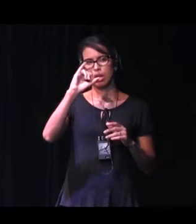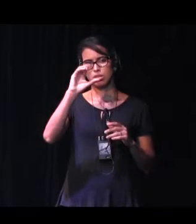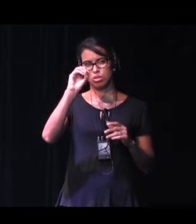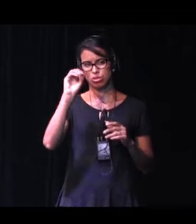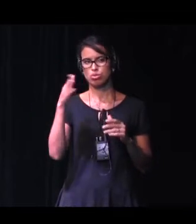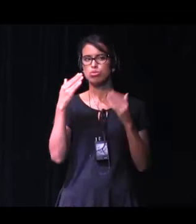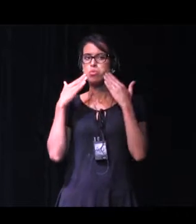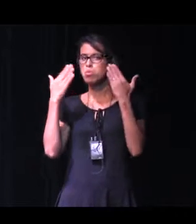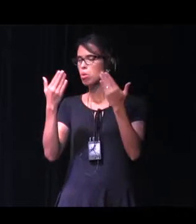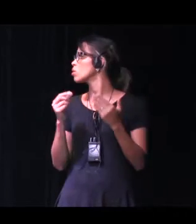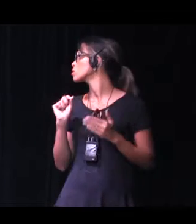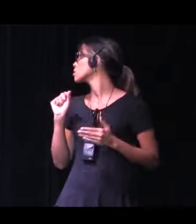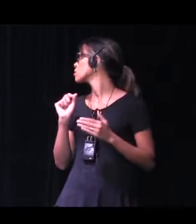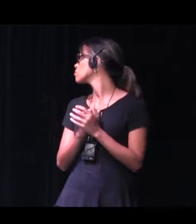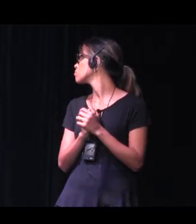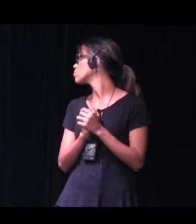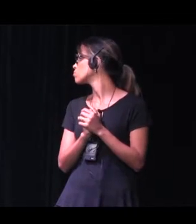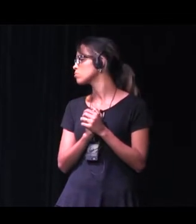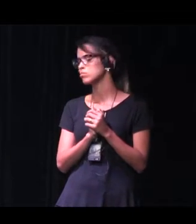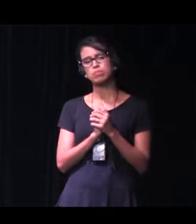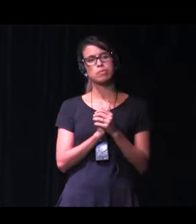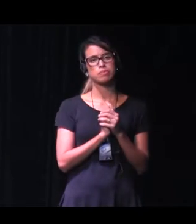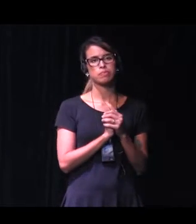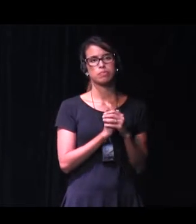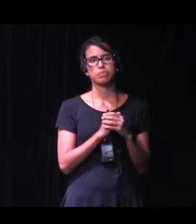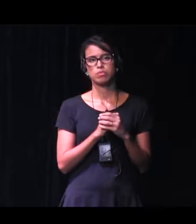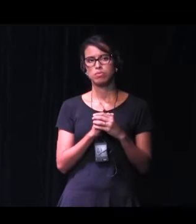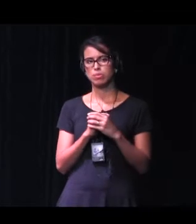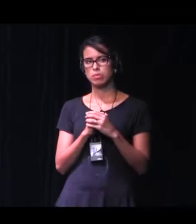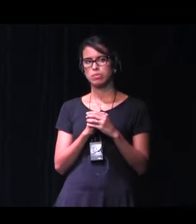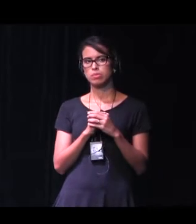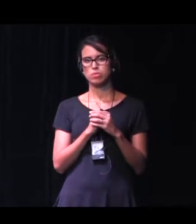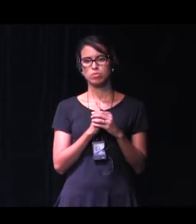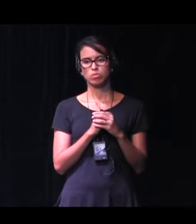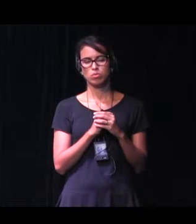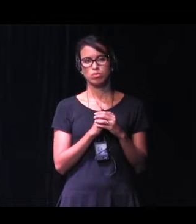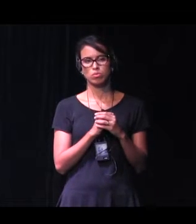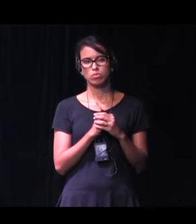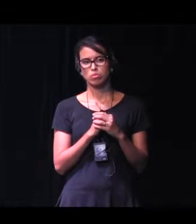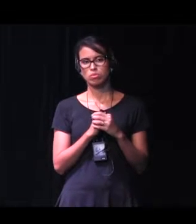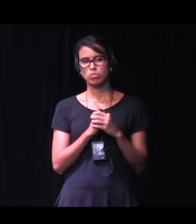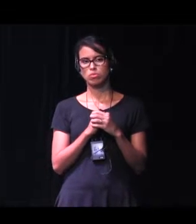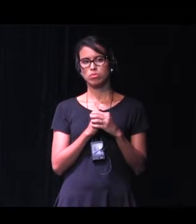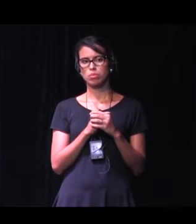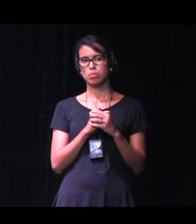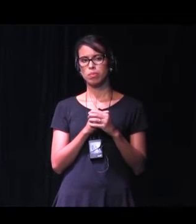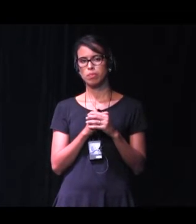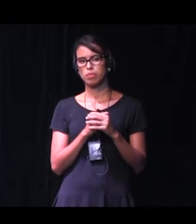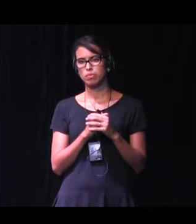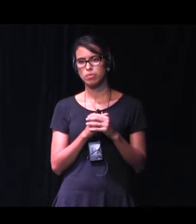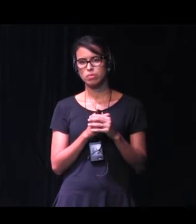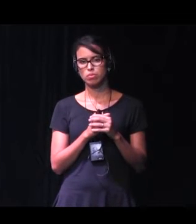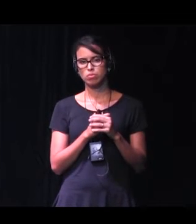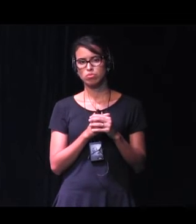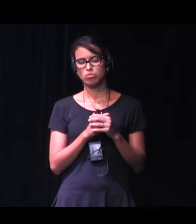foi convertido no Palácio de Exposições, aqui é a praça de eventos, centro de exposições.